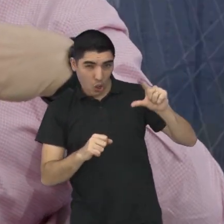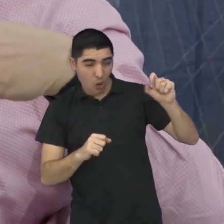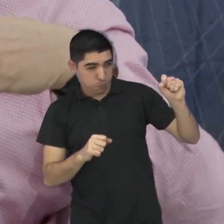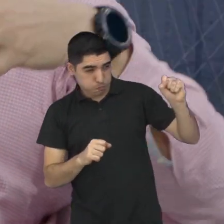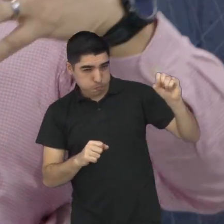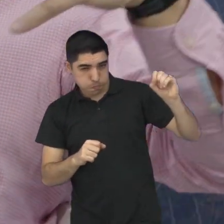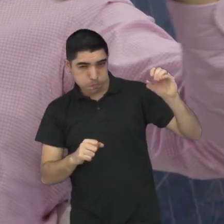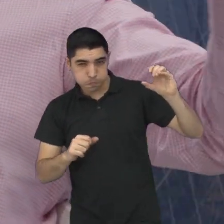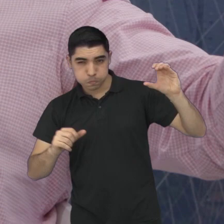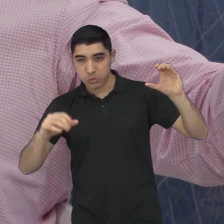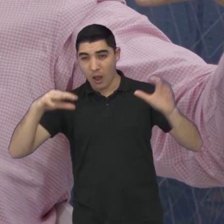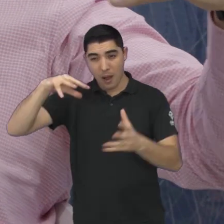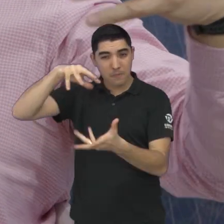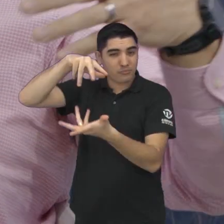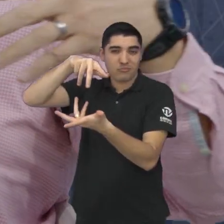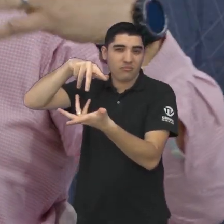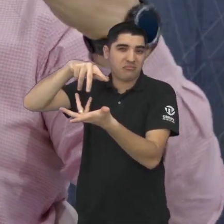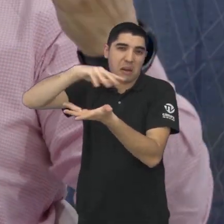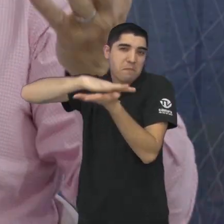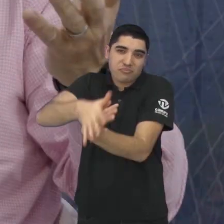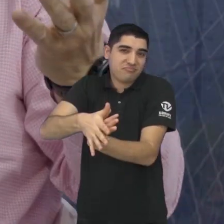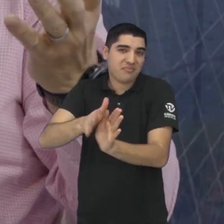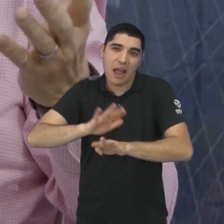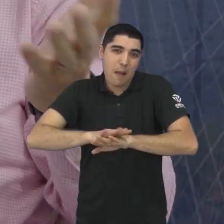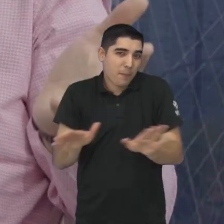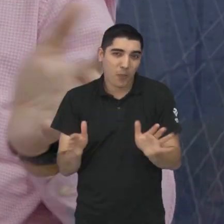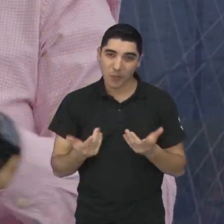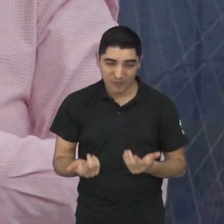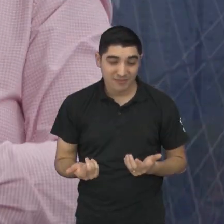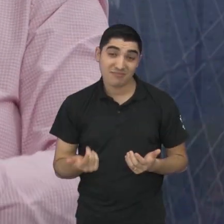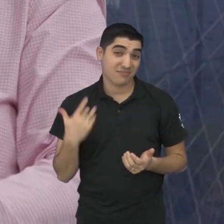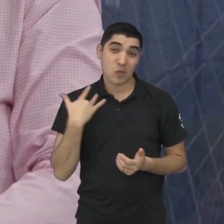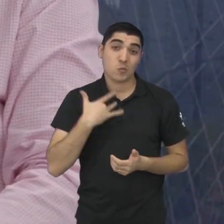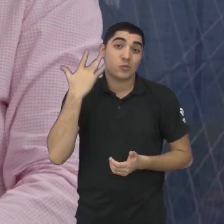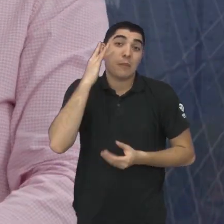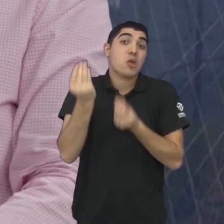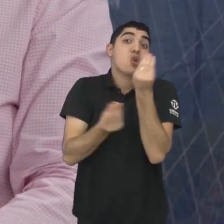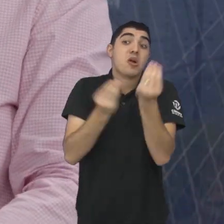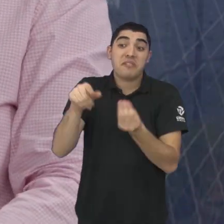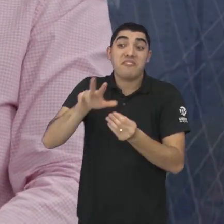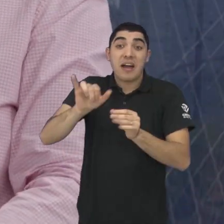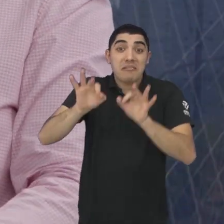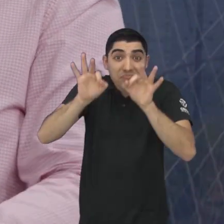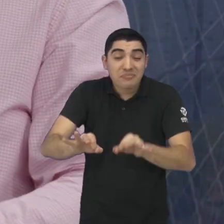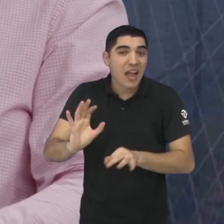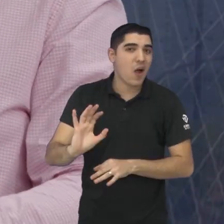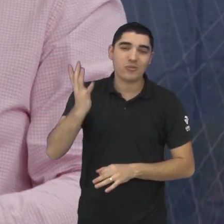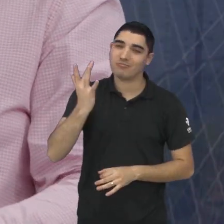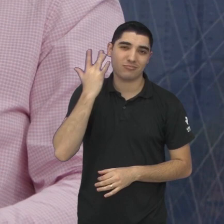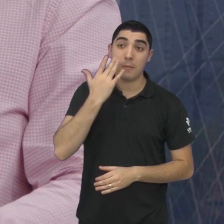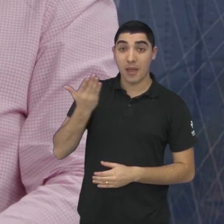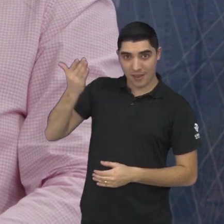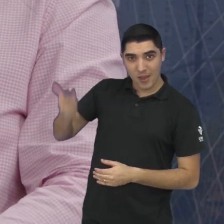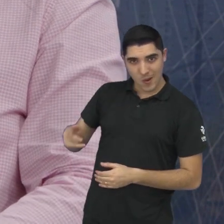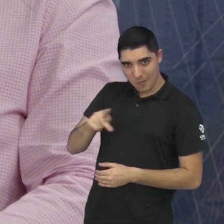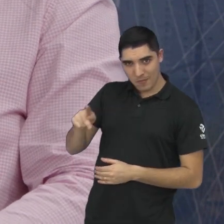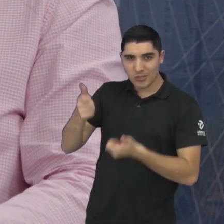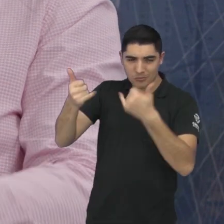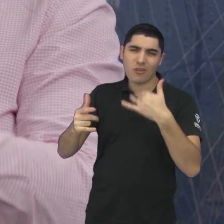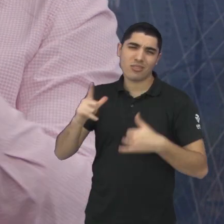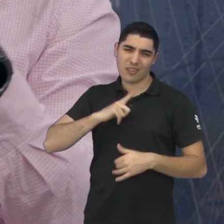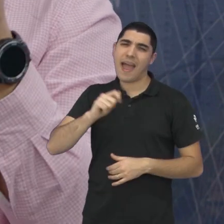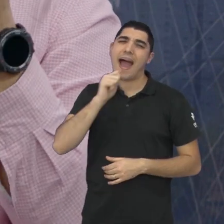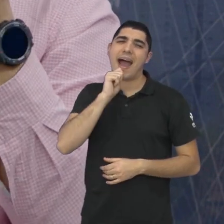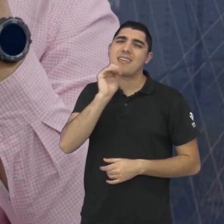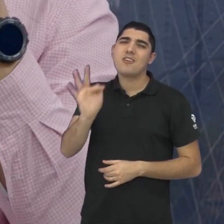Terra for englobada pela expansão solar, aí acabou a história, né? Então a gente não sabe exatamente como isso vai acontecer, mas, como o